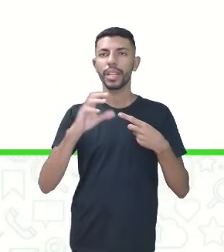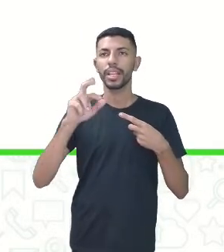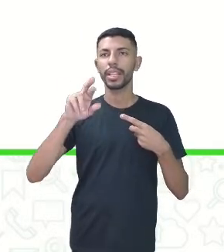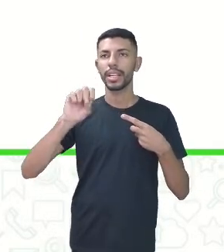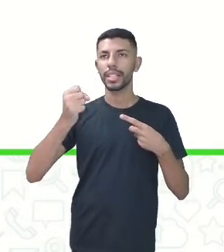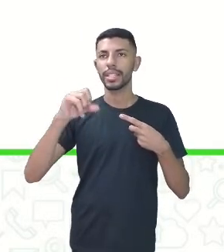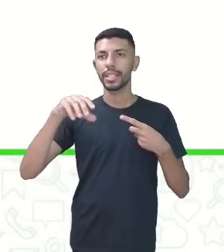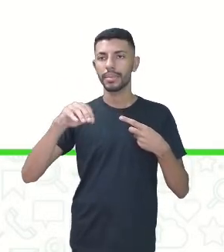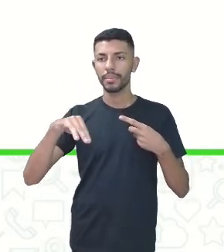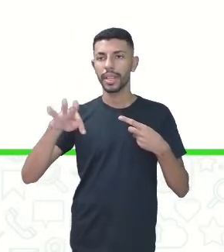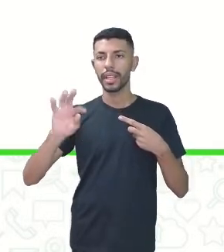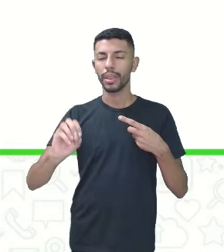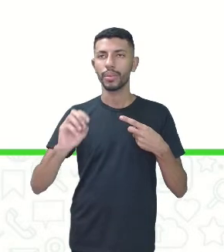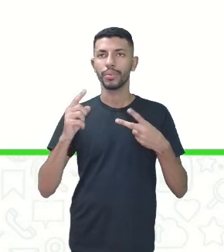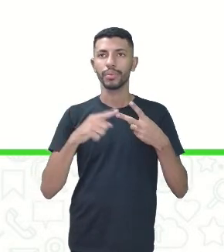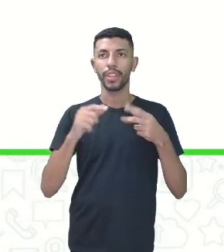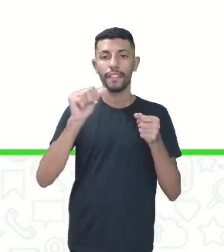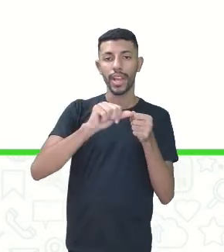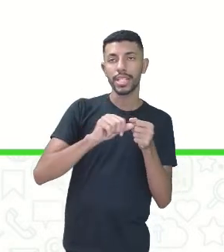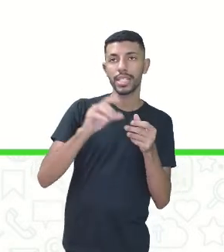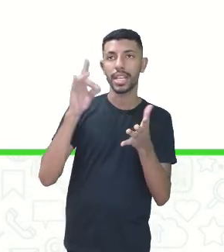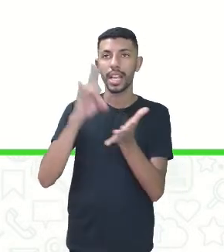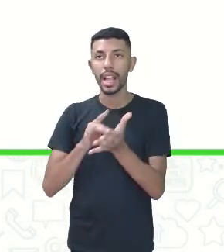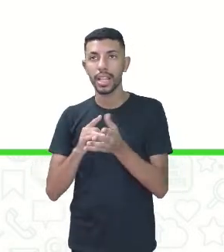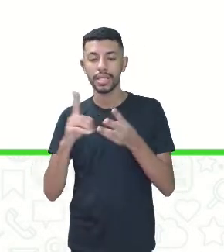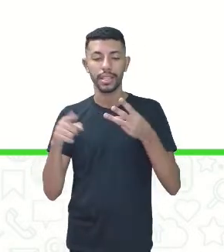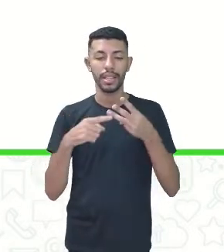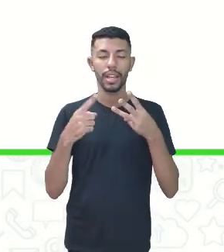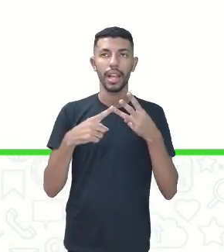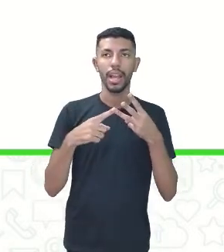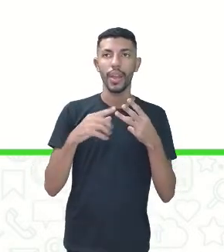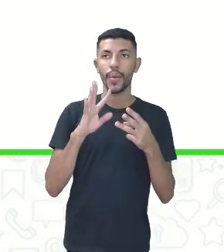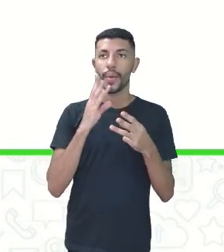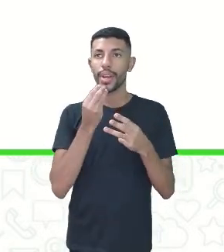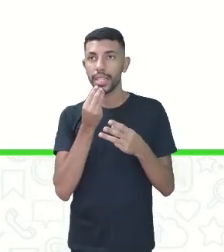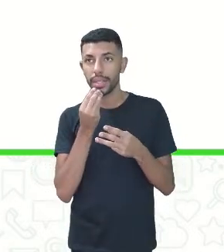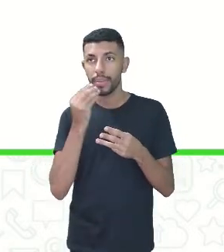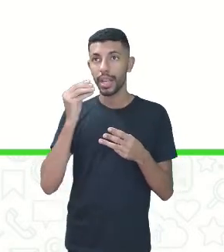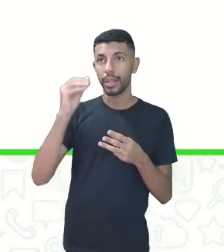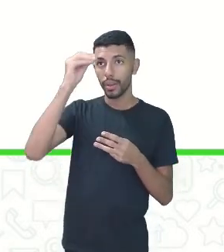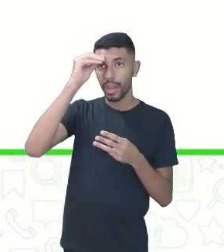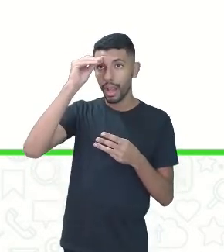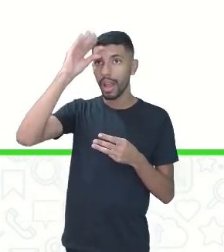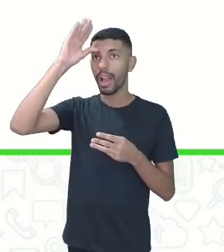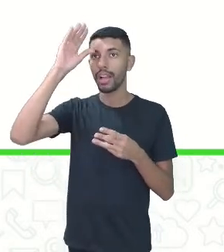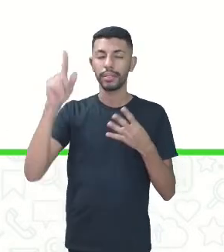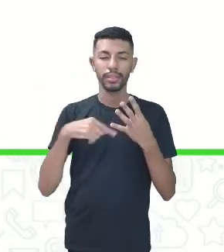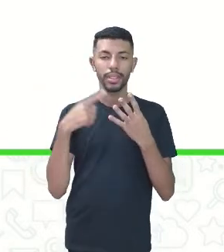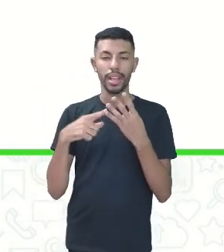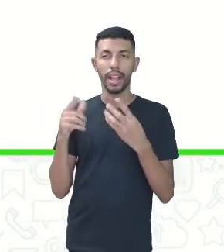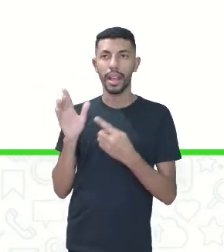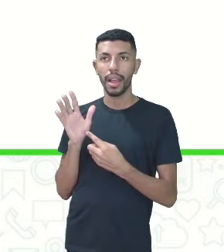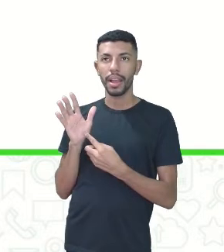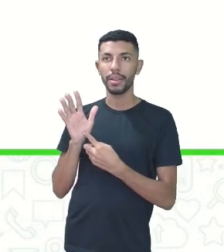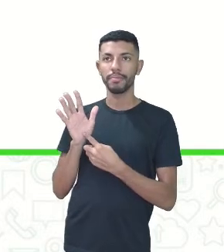Fazer e realizar. Conhecimento e sabedoria. Apresentar e mostrar.